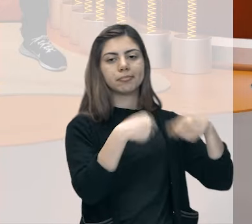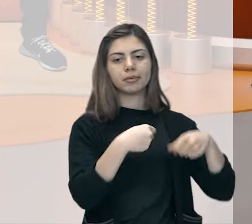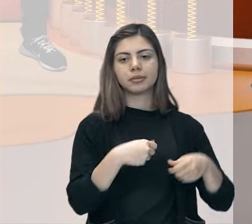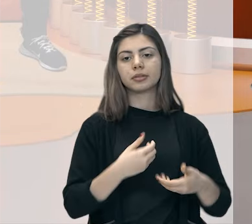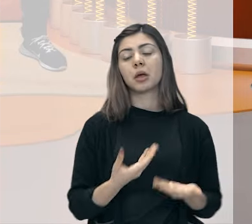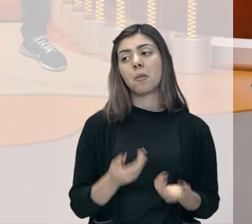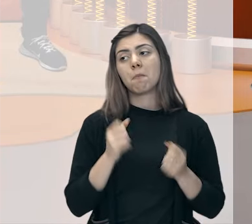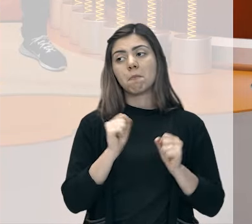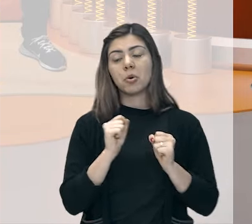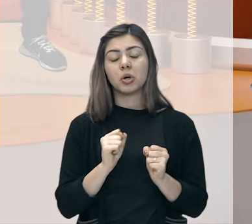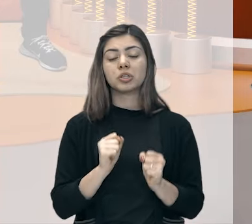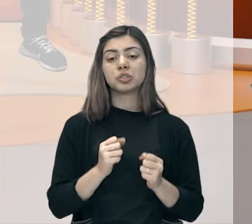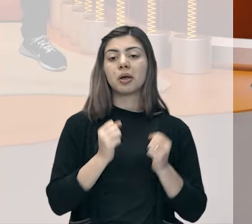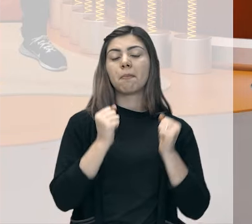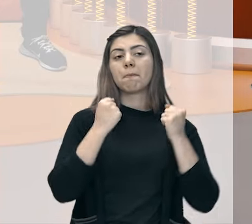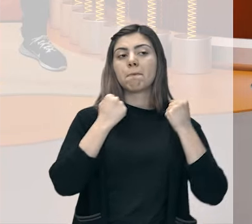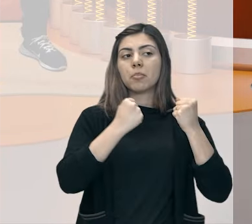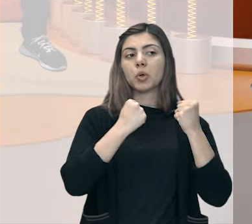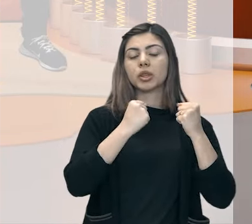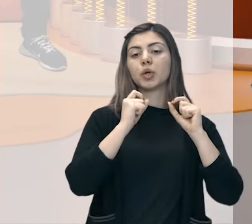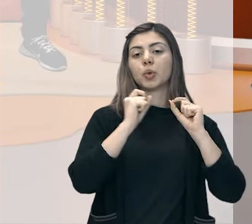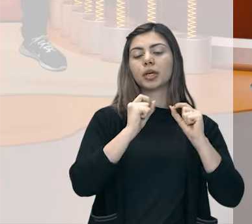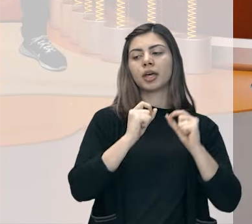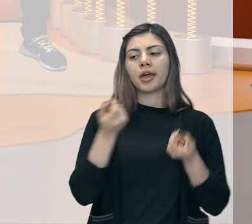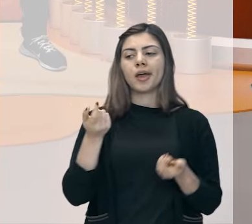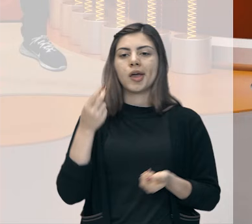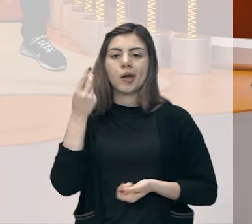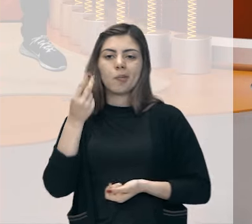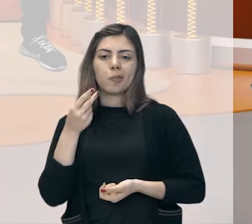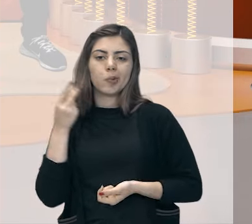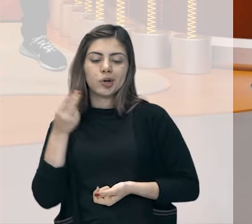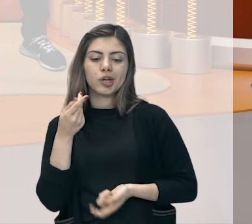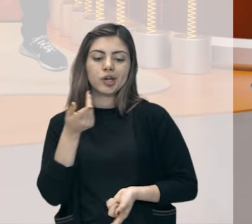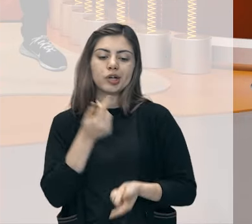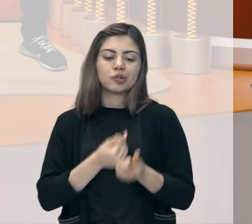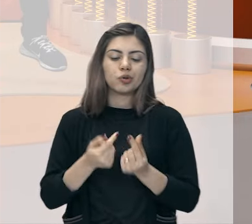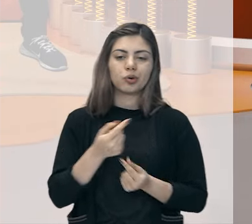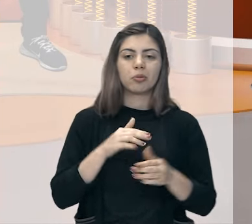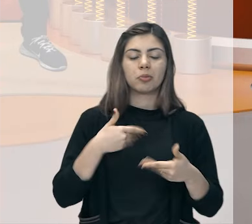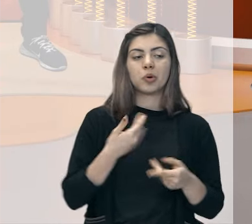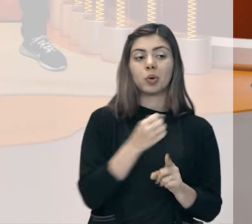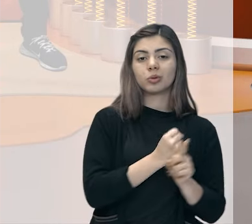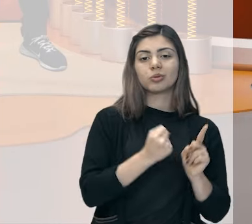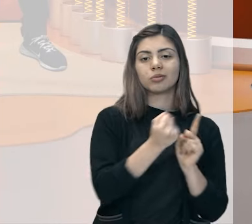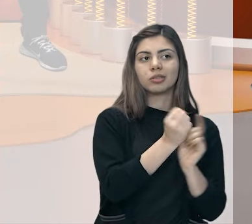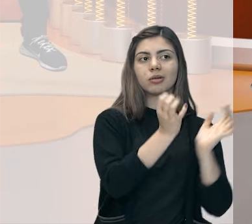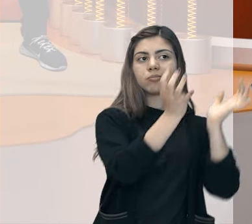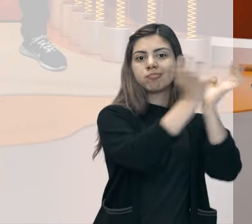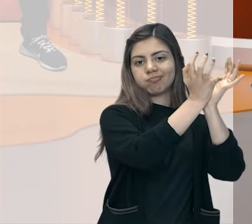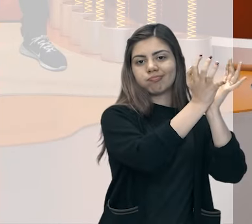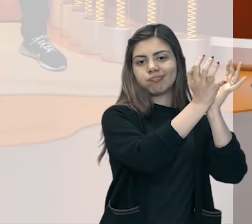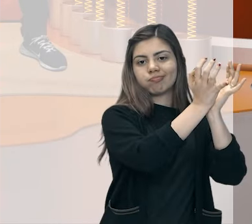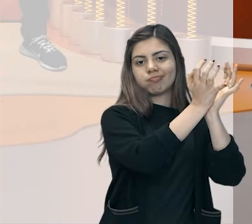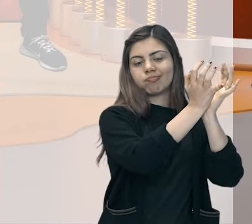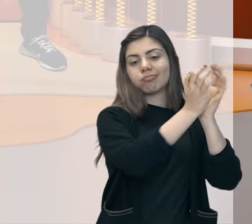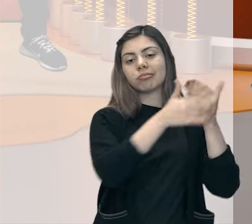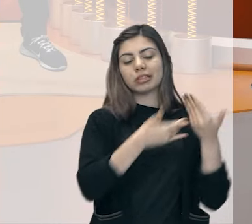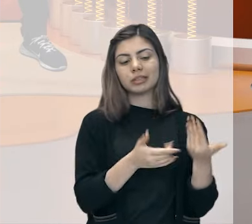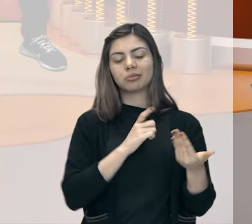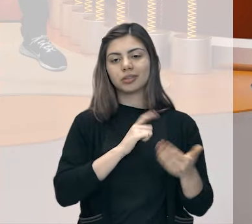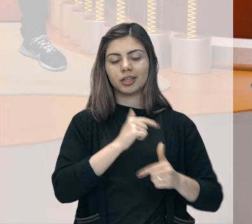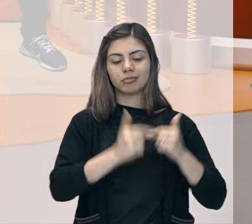econômico, político ou social, vai ter ali uma influência nessas relações de trabalhos que vão ser